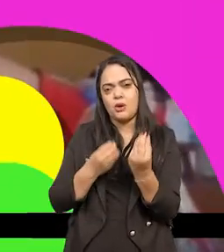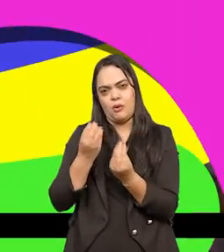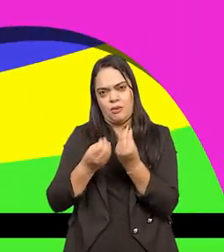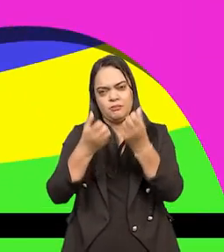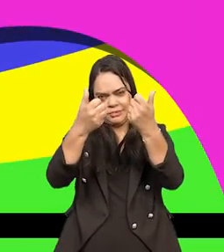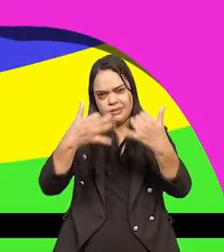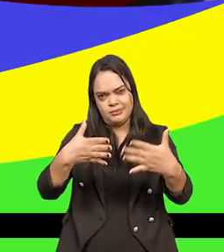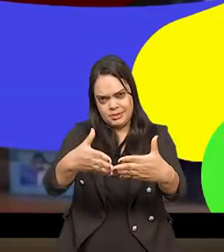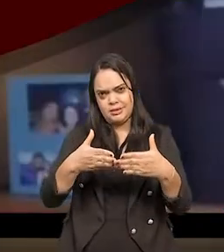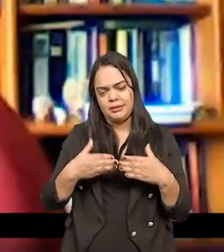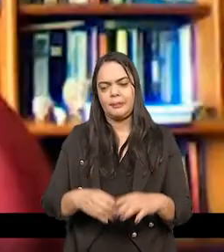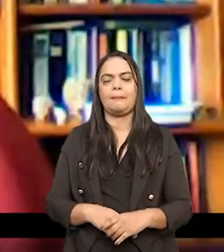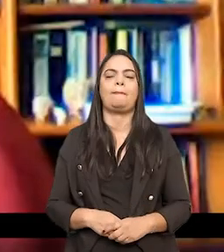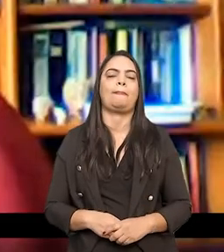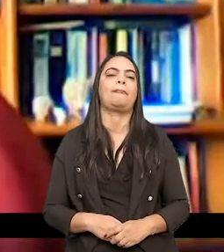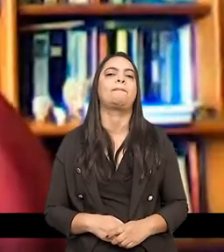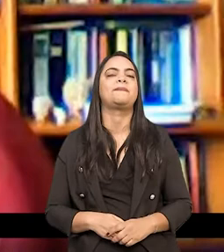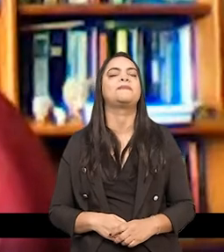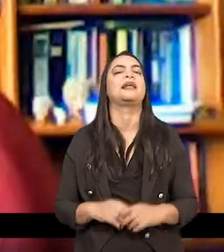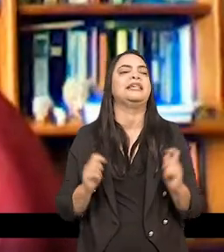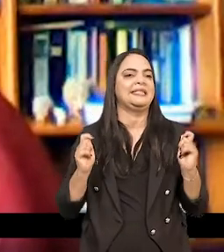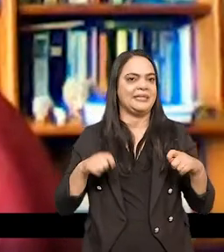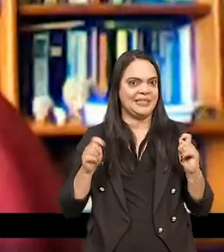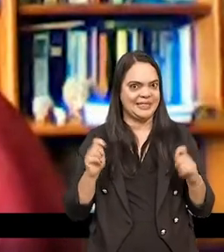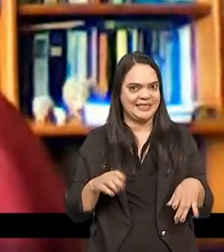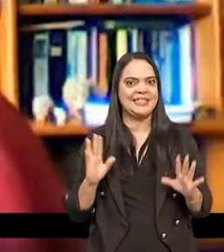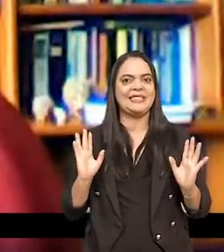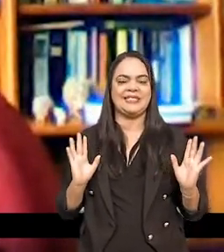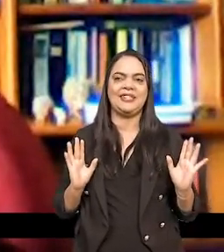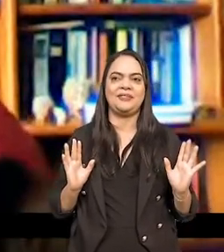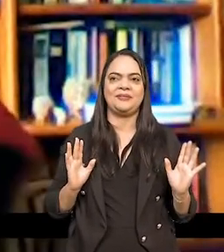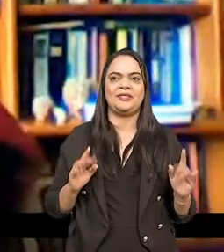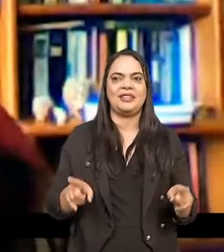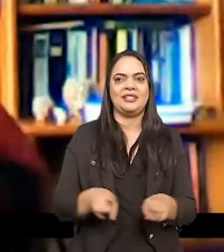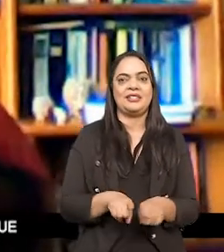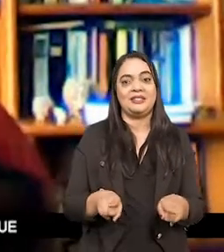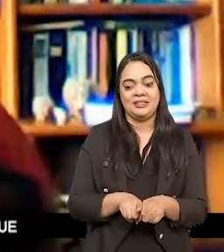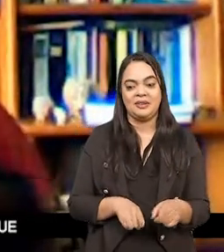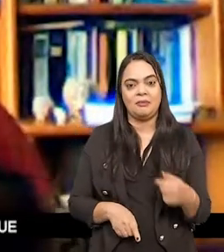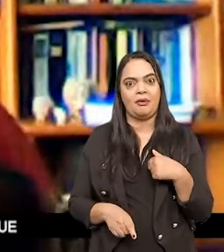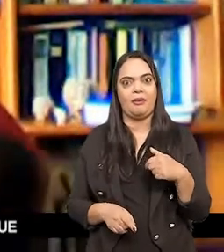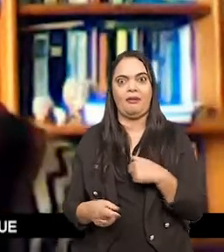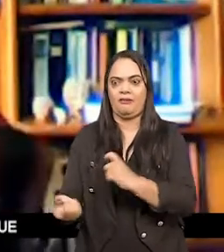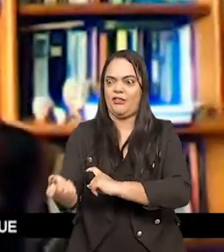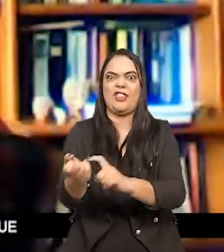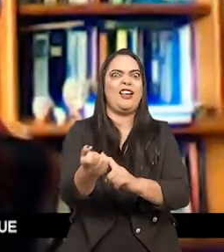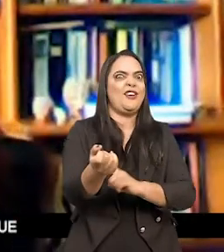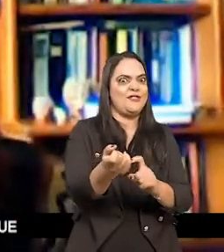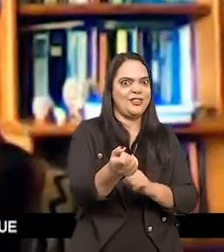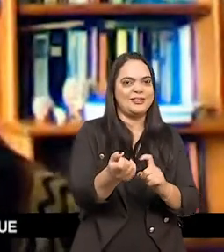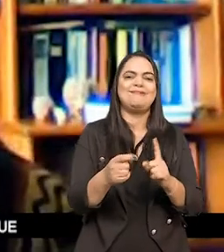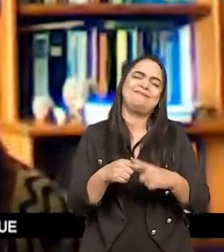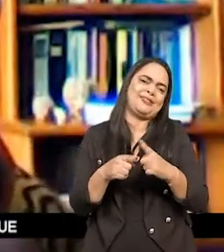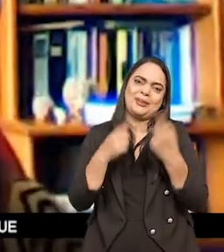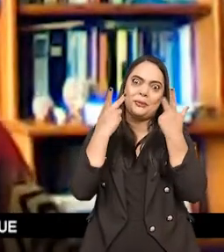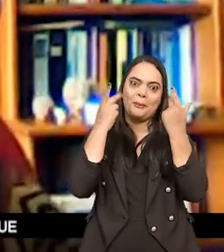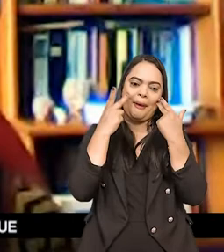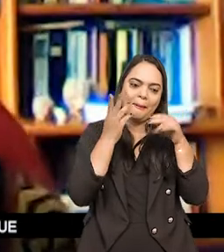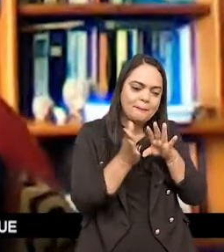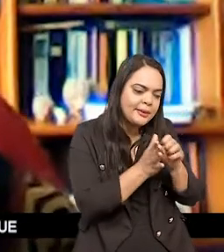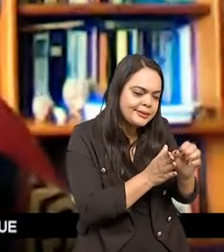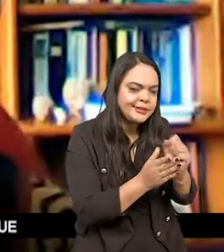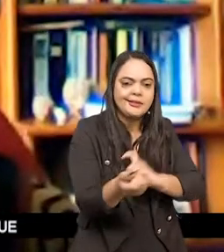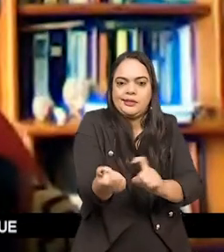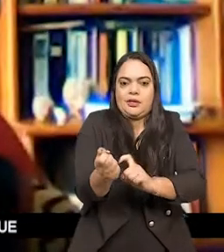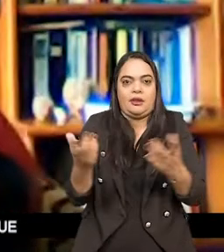para a gente? Posso, e para todo mundo fica um pouco irritado também, tá? Que a gente se irrita quando vai pesquisar, né, Cris? Não vai achar que tem um